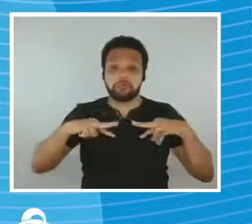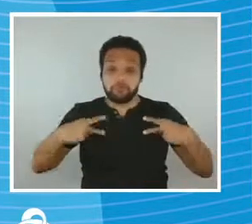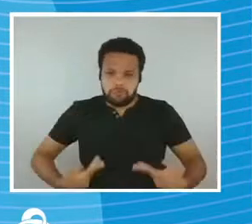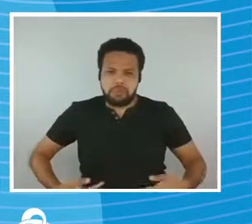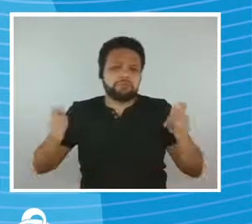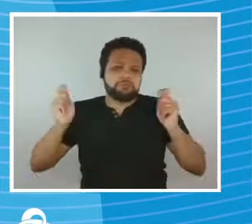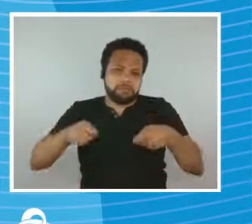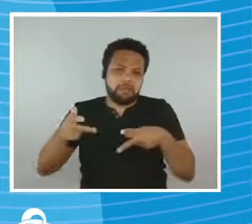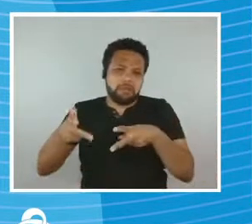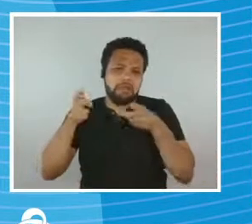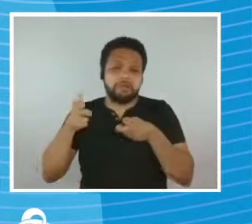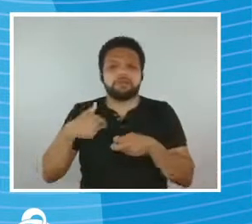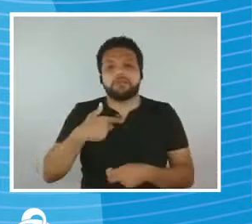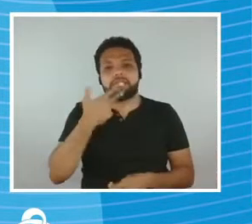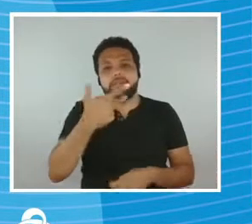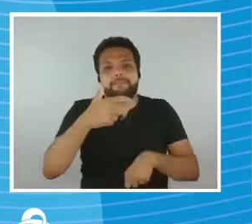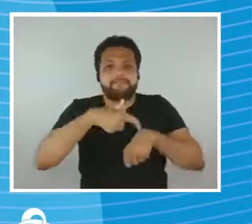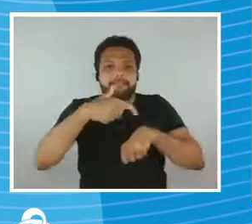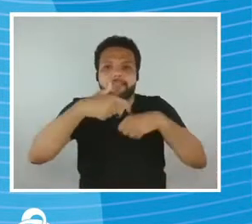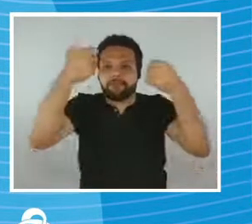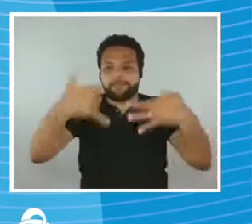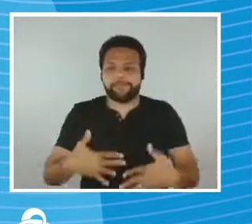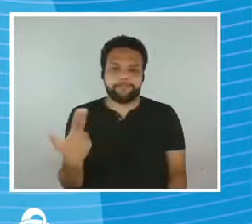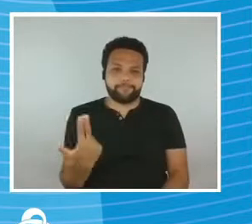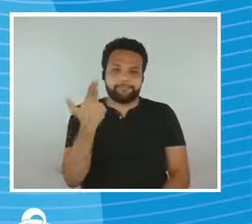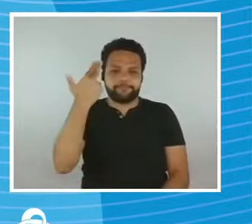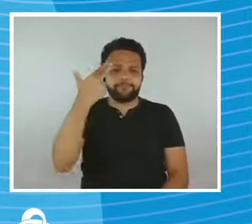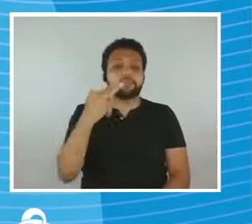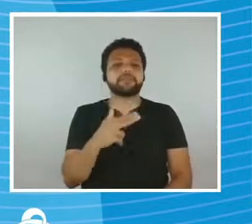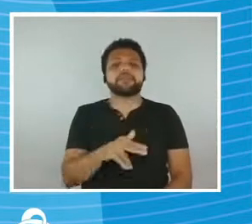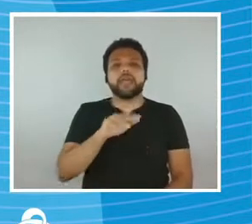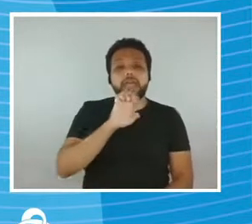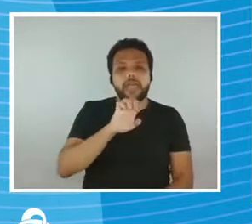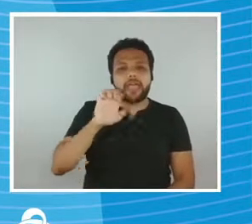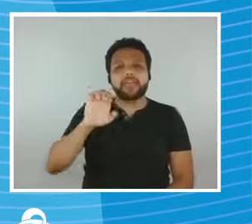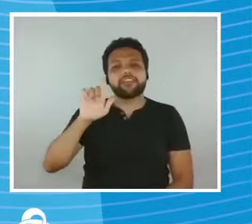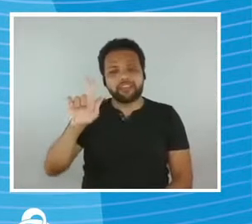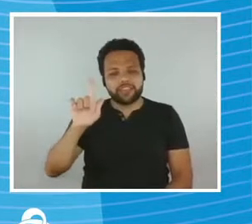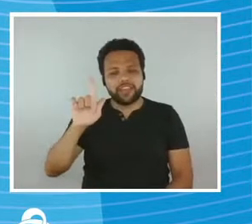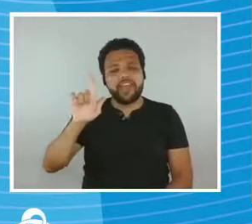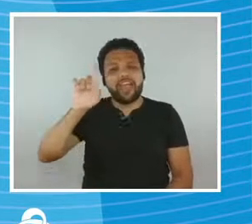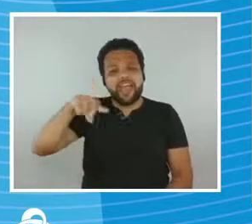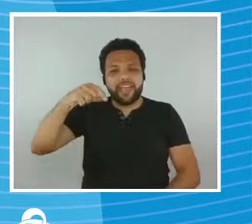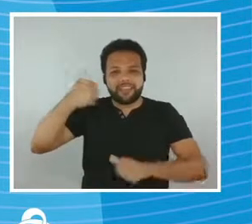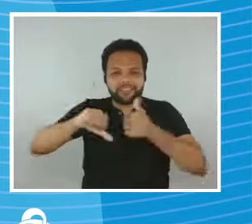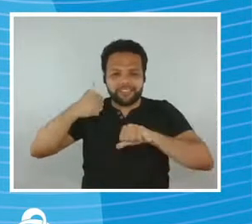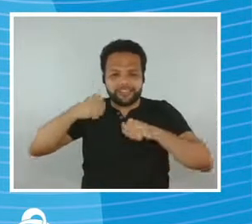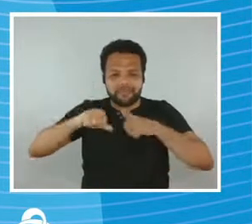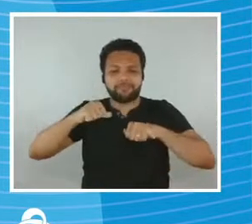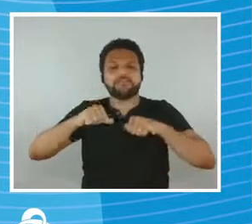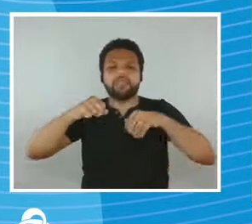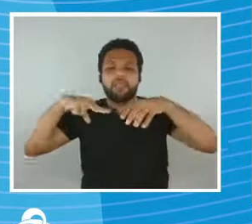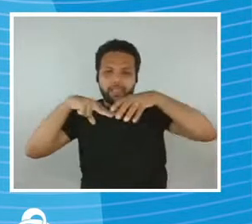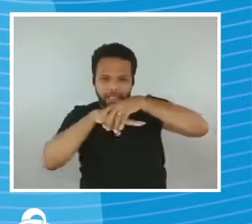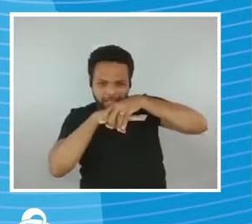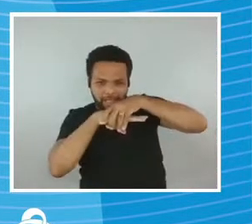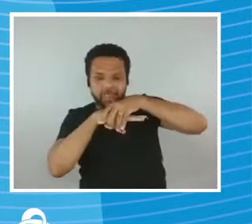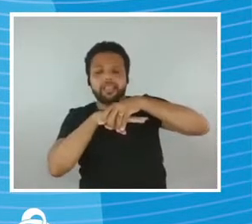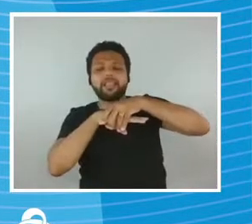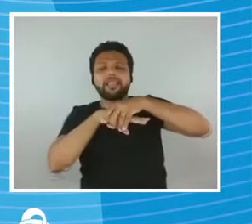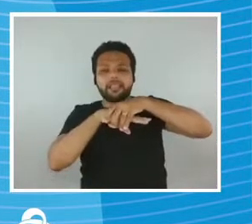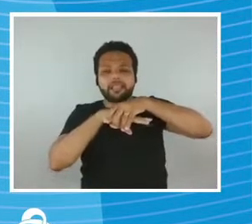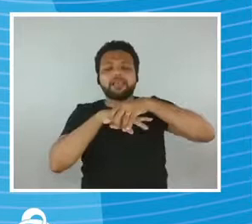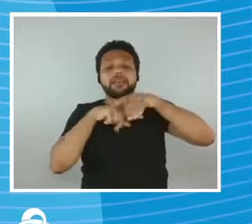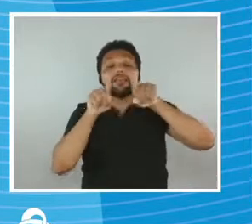humanos. Não vou ter tempo de falar delas, é o EEG, eletroencefalograma, uma outra que chama infravermelho próximo, que eu vou mencionar,